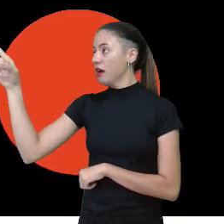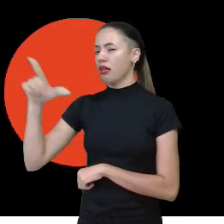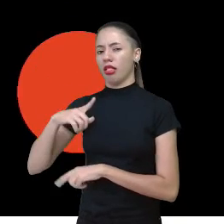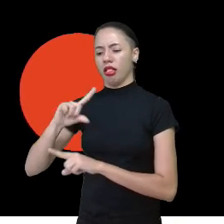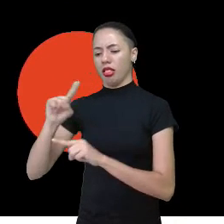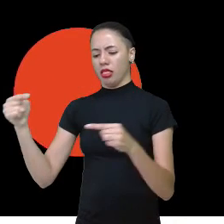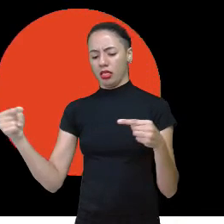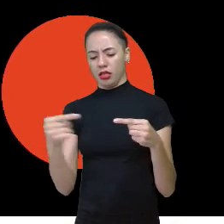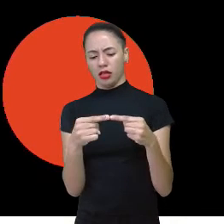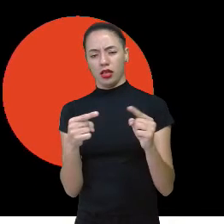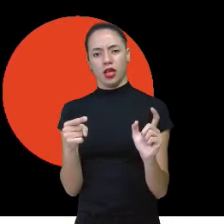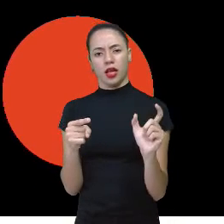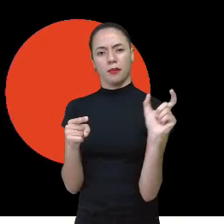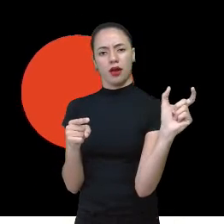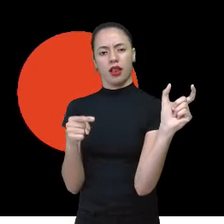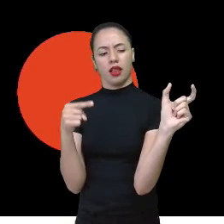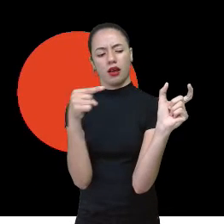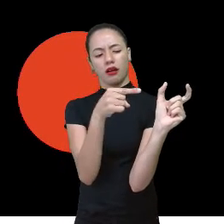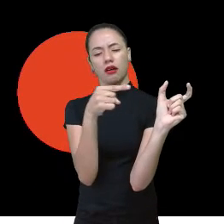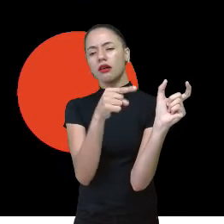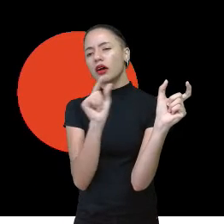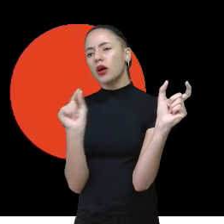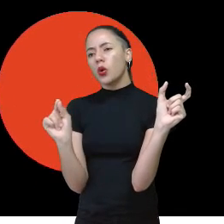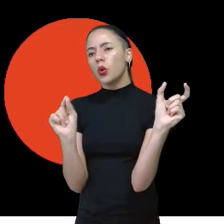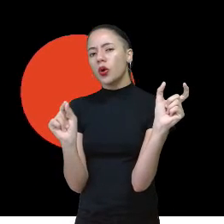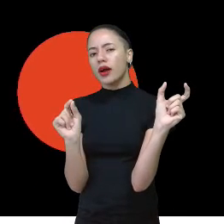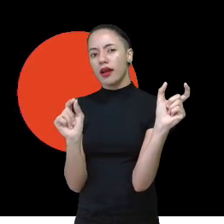aí à palavrinha que tá ali escrita, ó, em azul,